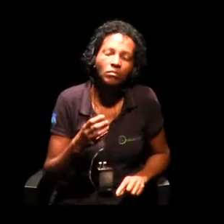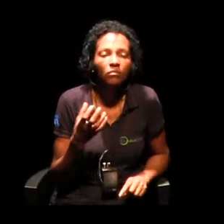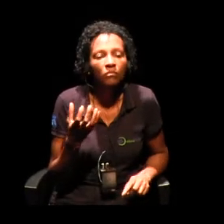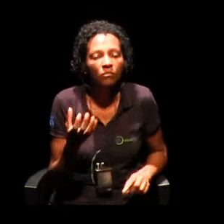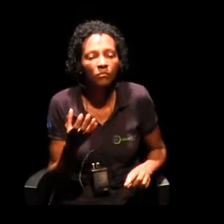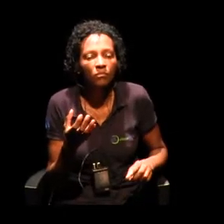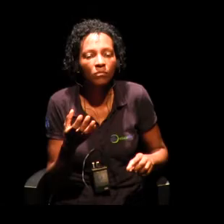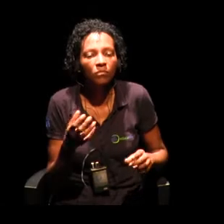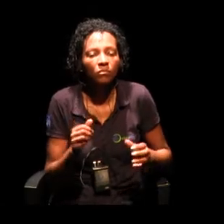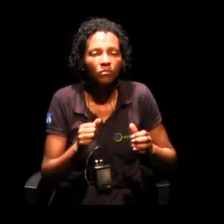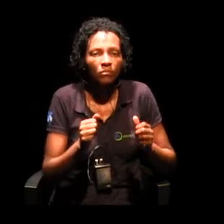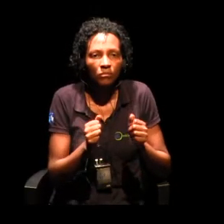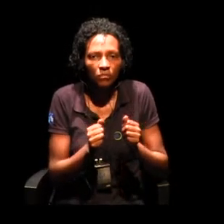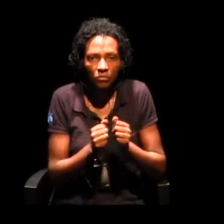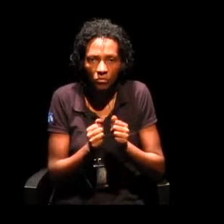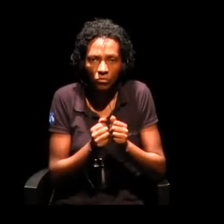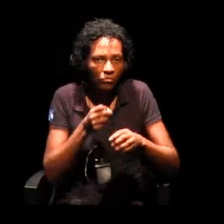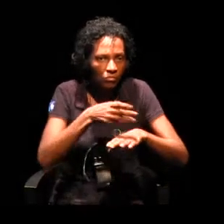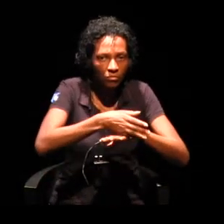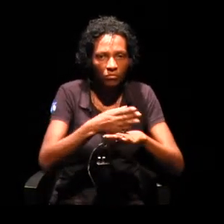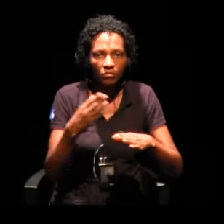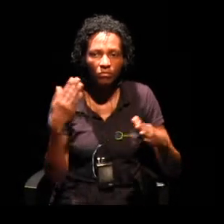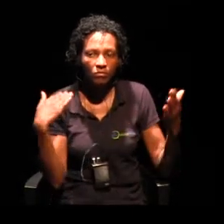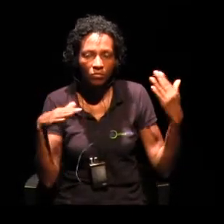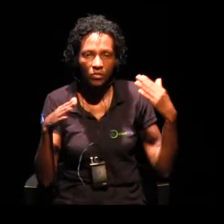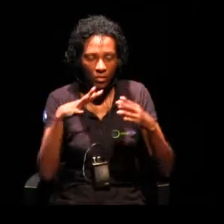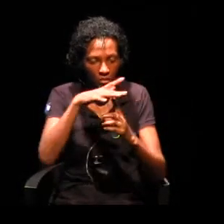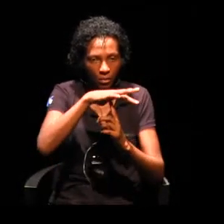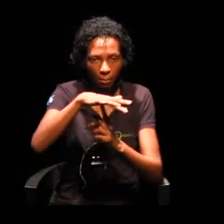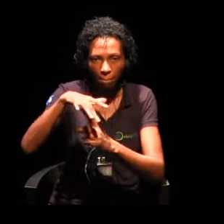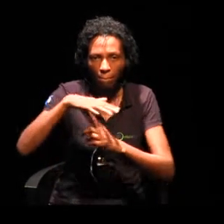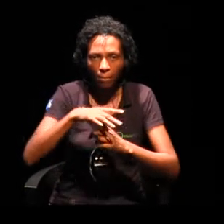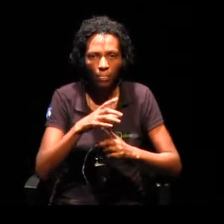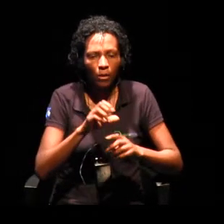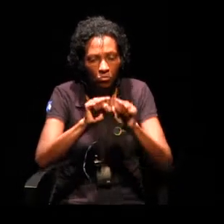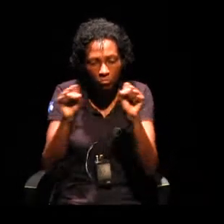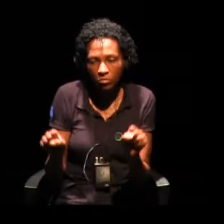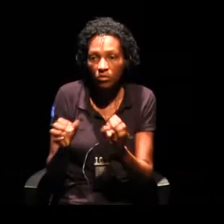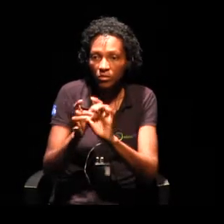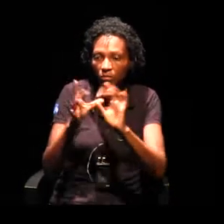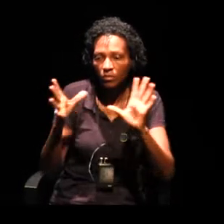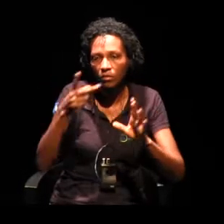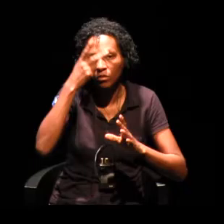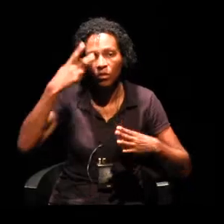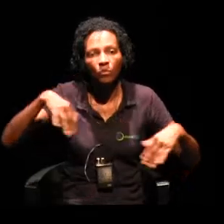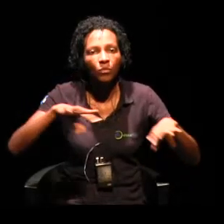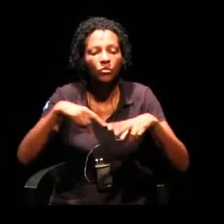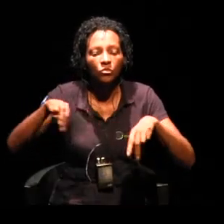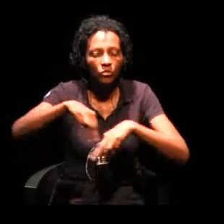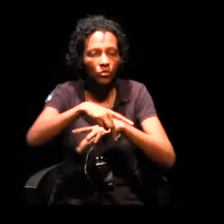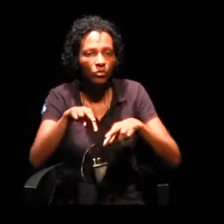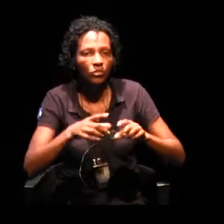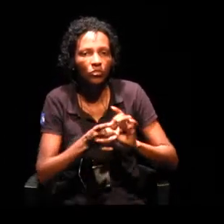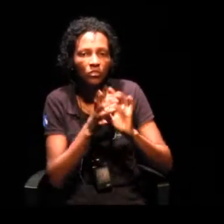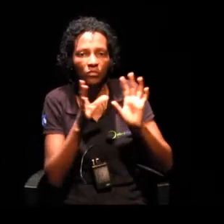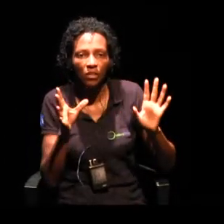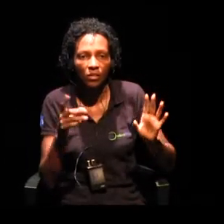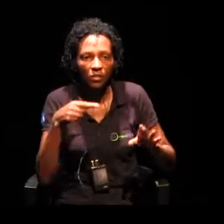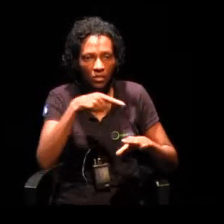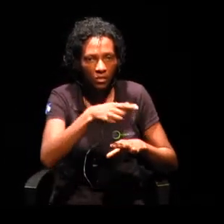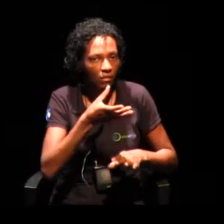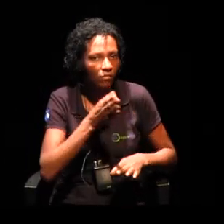Então, eles queriam participar desse parque e deixamos um sistema aberto para a participação também de